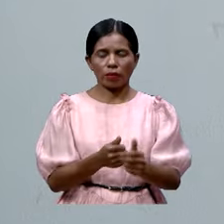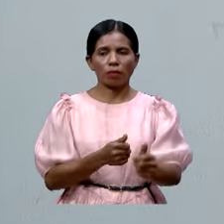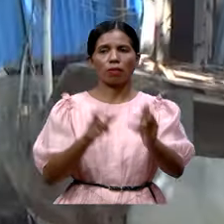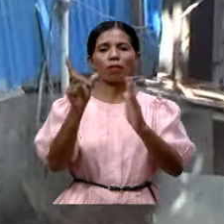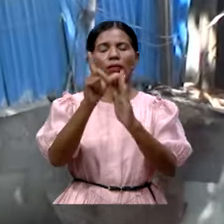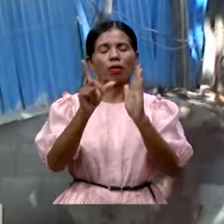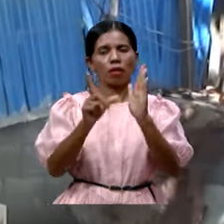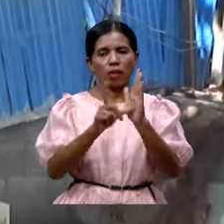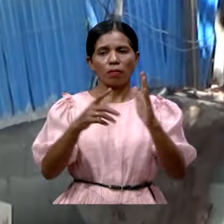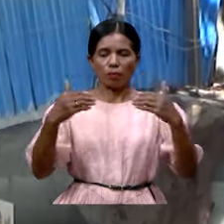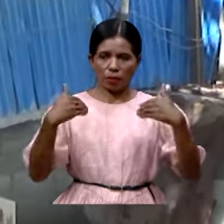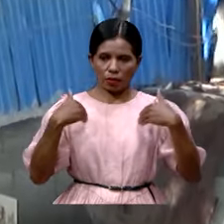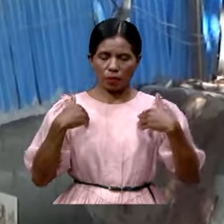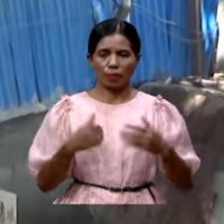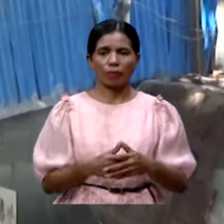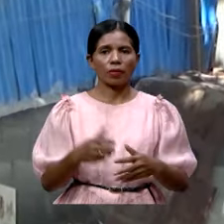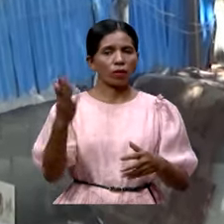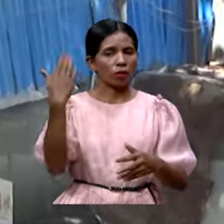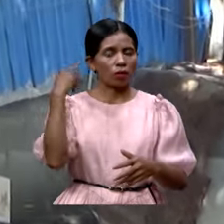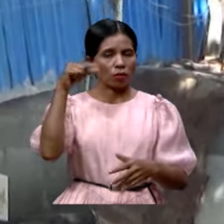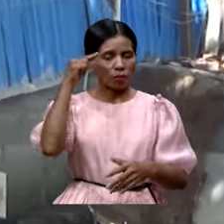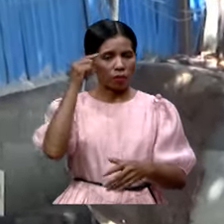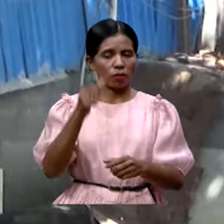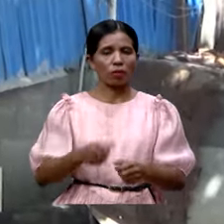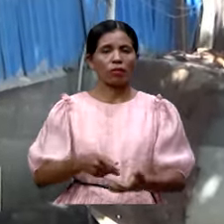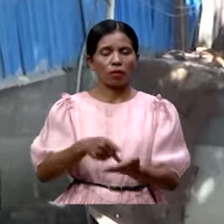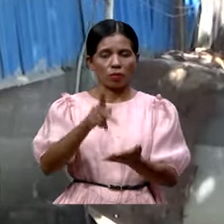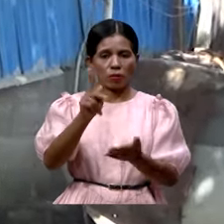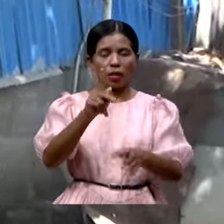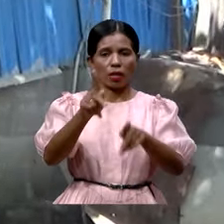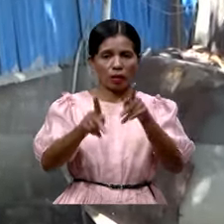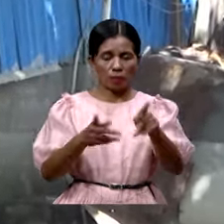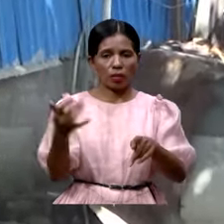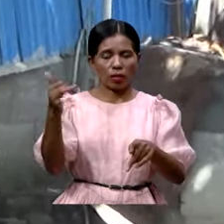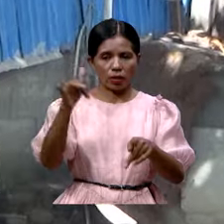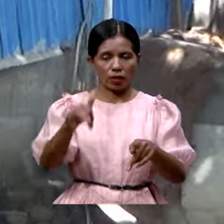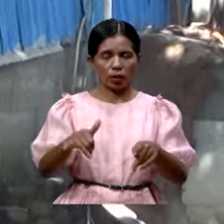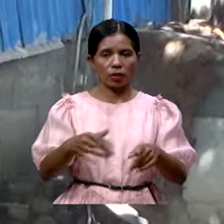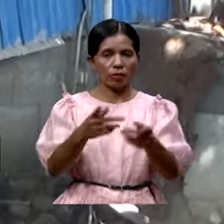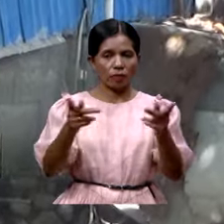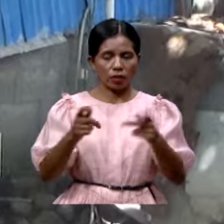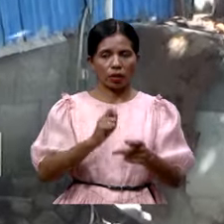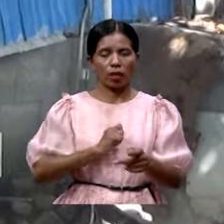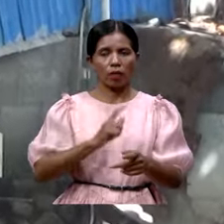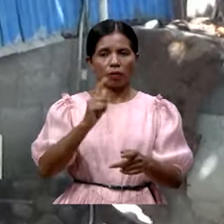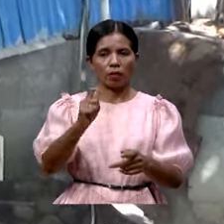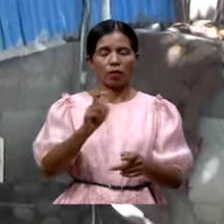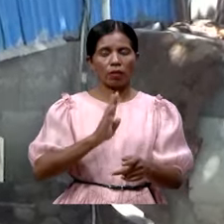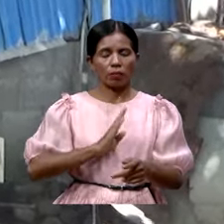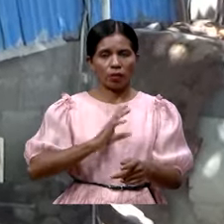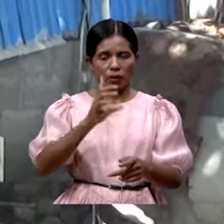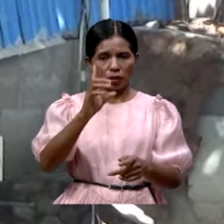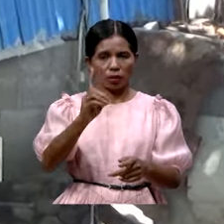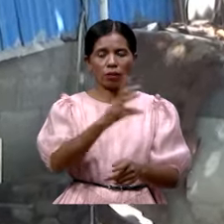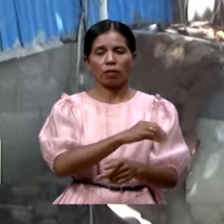mas guia. Antes, o governo falou na despesa da comunidade no vendedor Sira e a área em Mutin, Bidau Sengol,